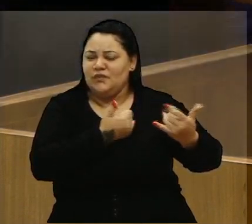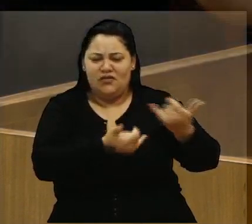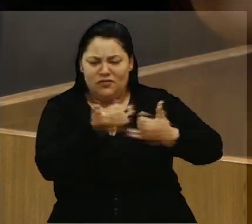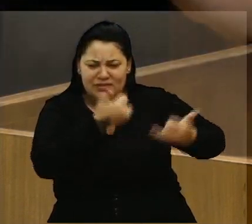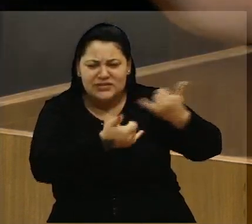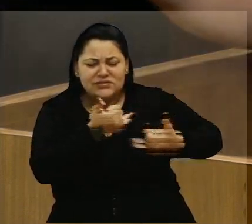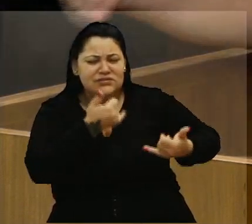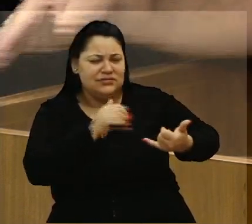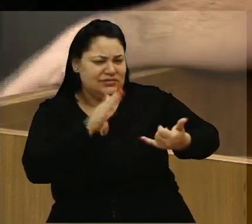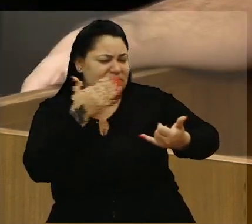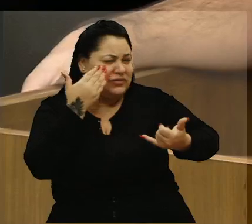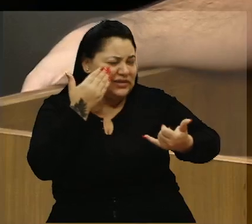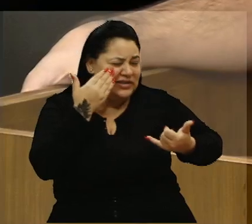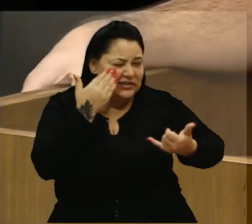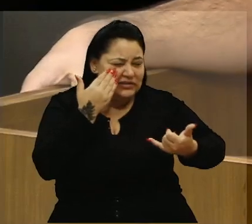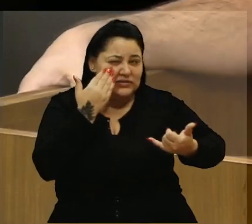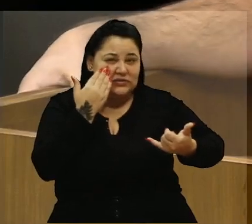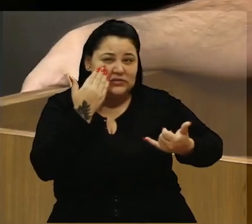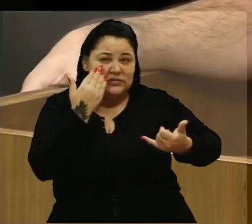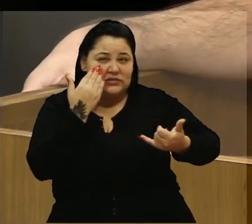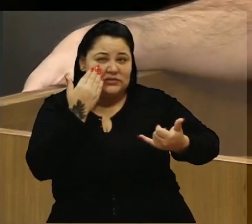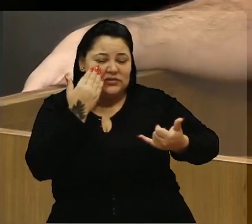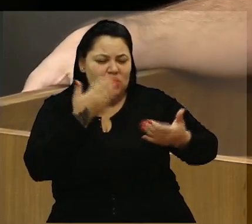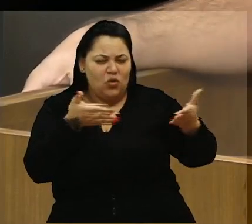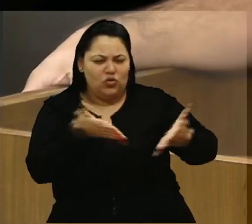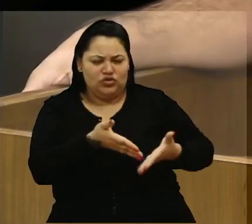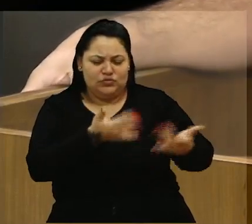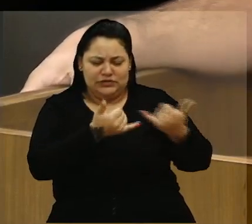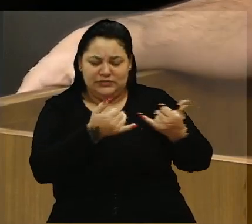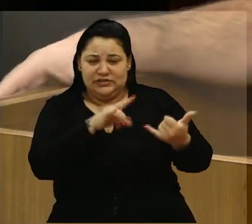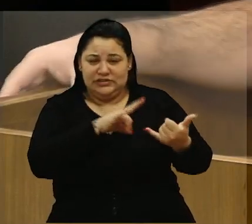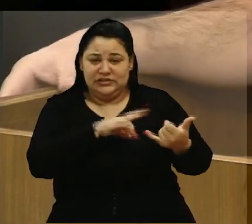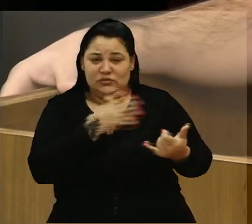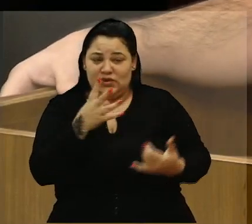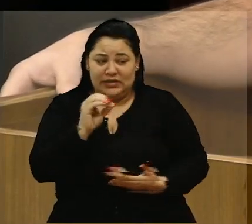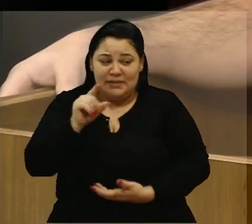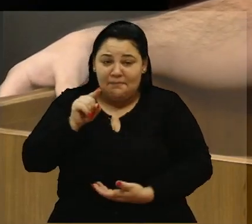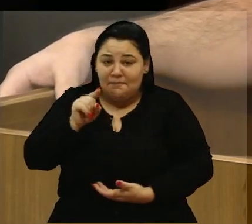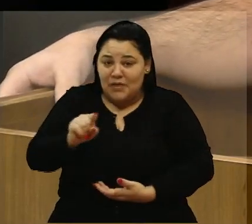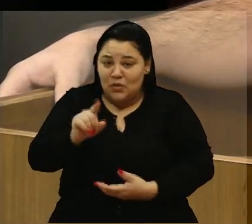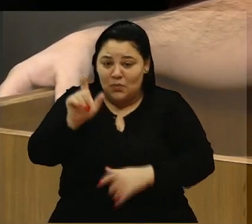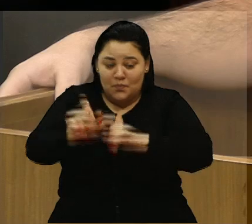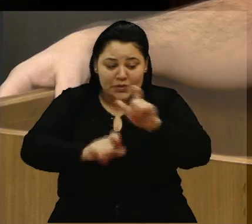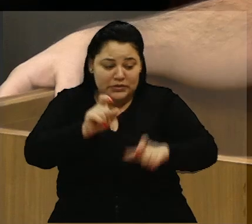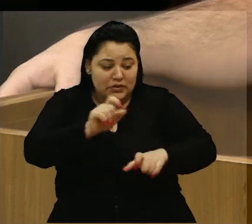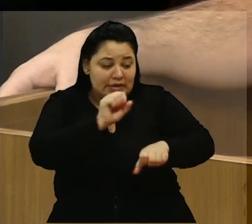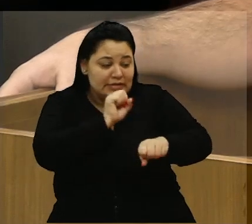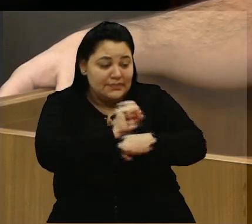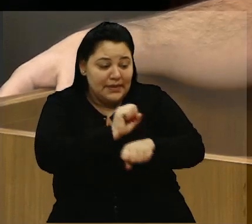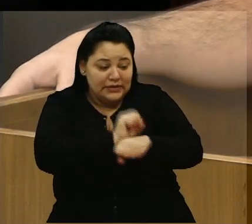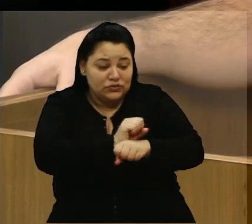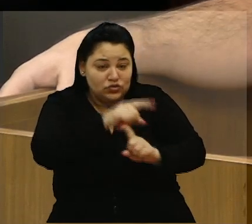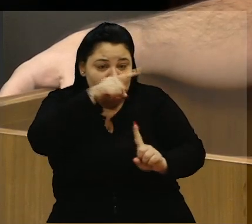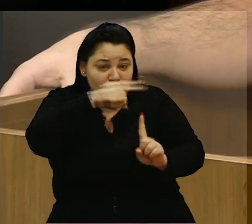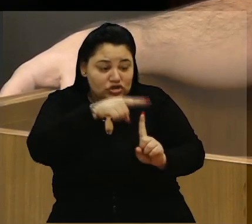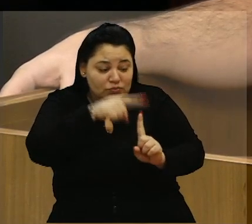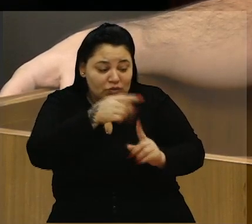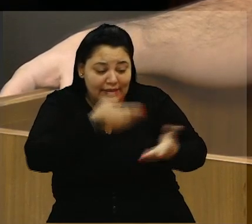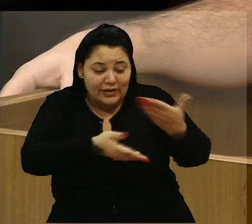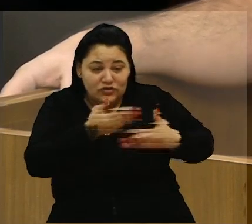não vão fugir disso, do pedido de informações, hoje nós temos em torno de 40 mil pessoas aguardando algum tipo de consulta com o